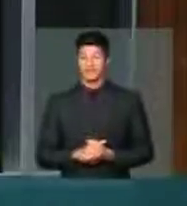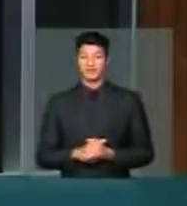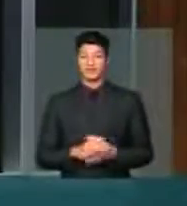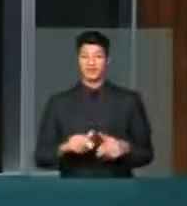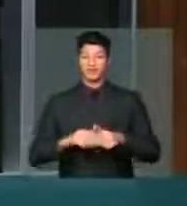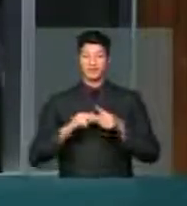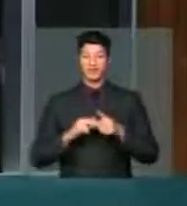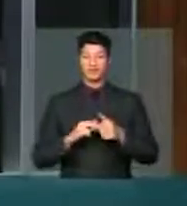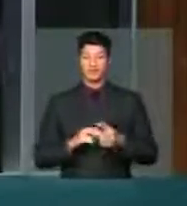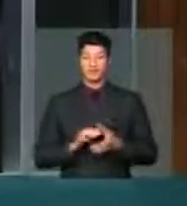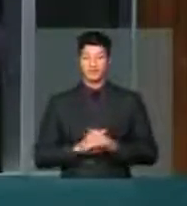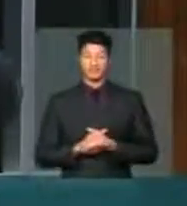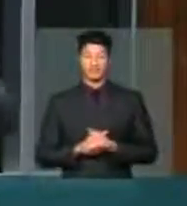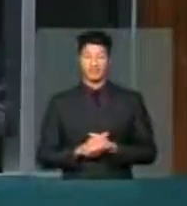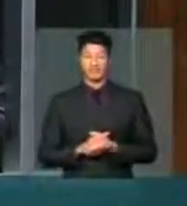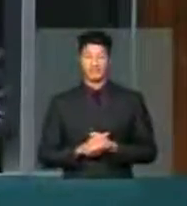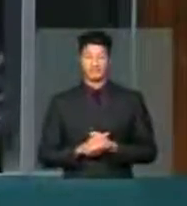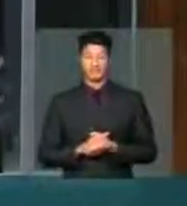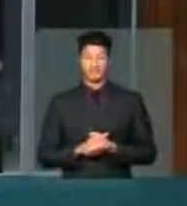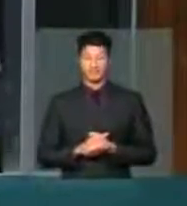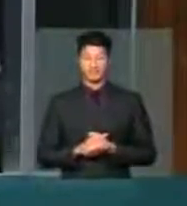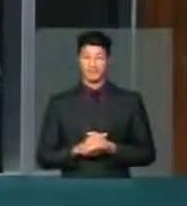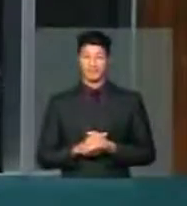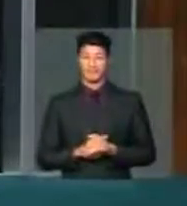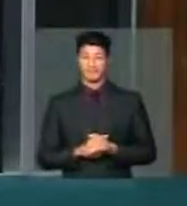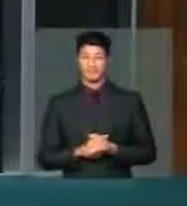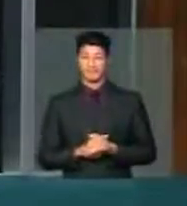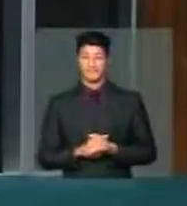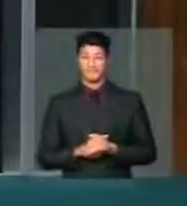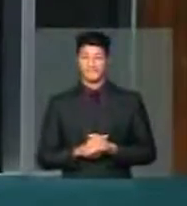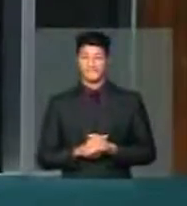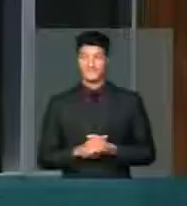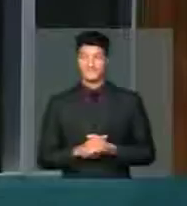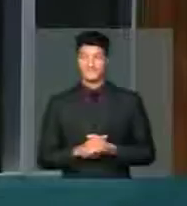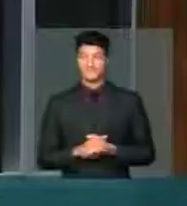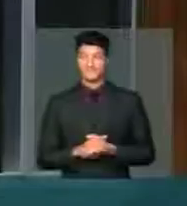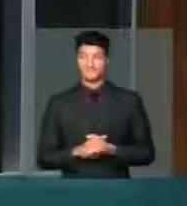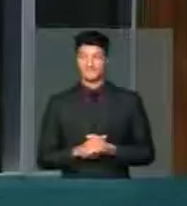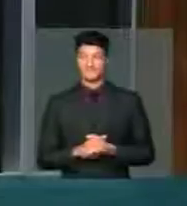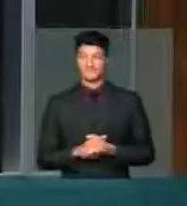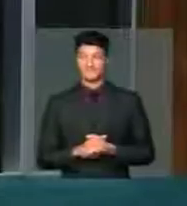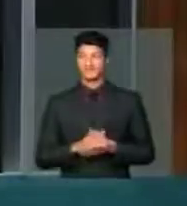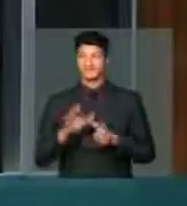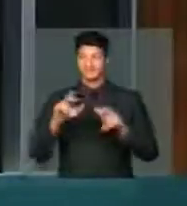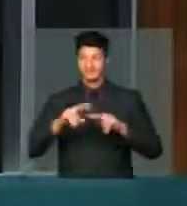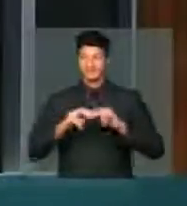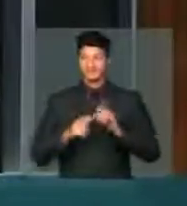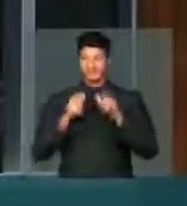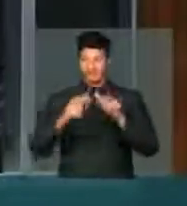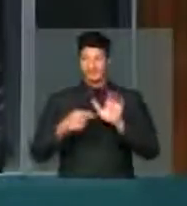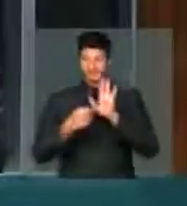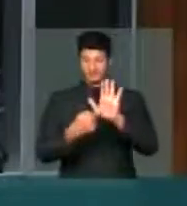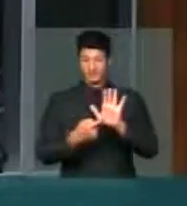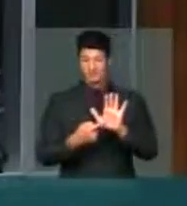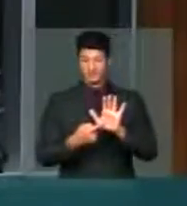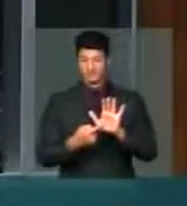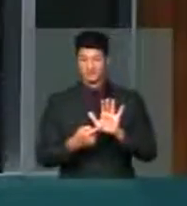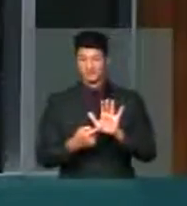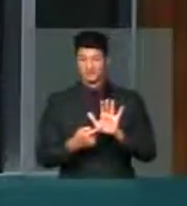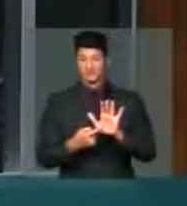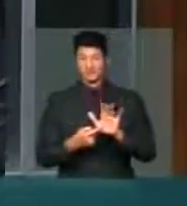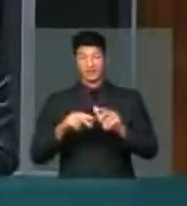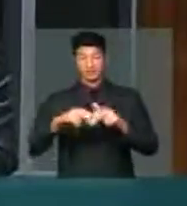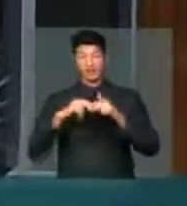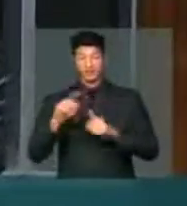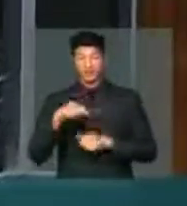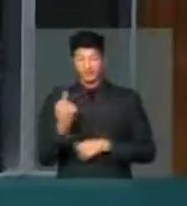violenta emoção para produzir uma medida que, aonde foi aplicada, não se mostrou efetiva. É por